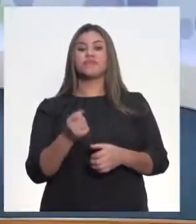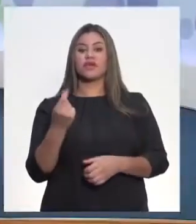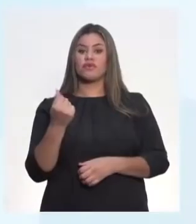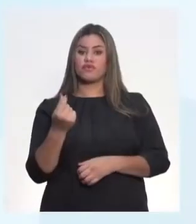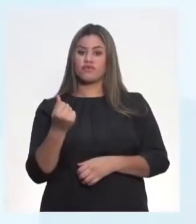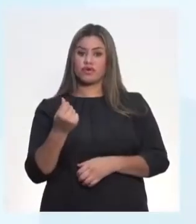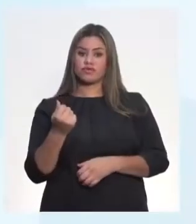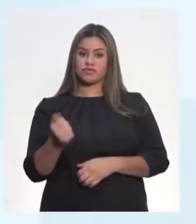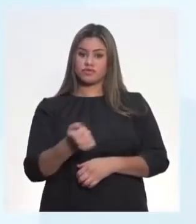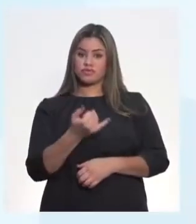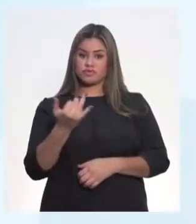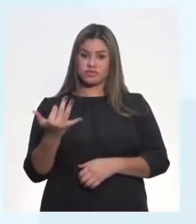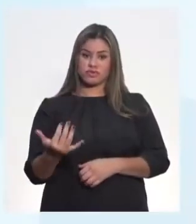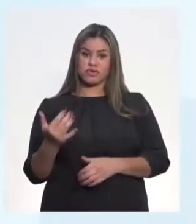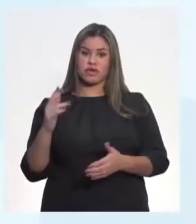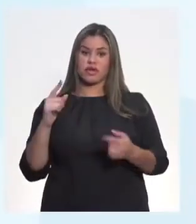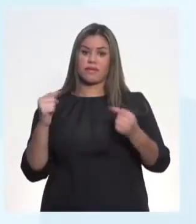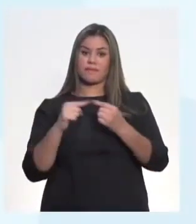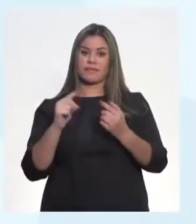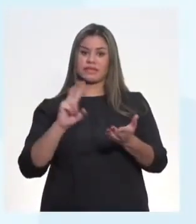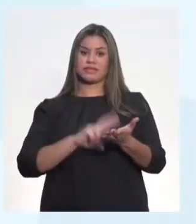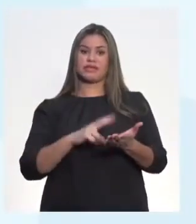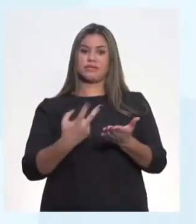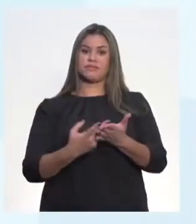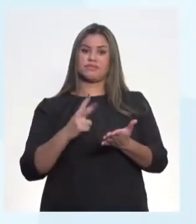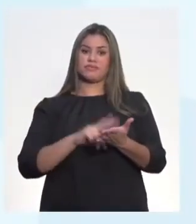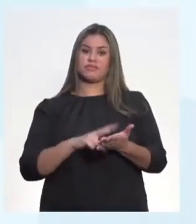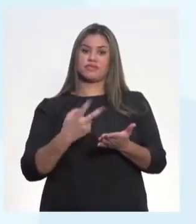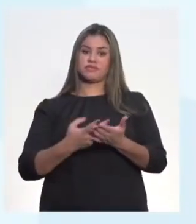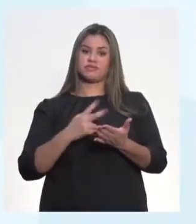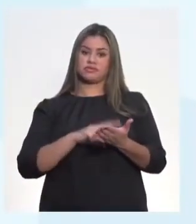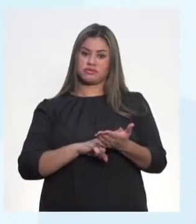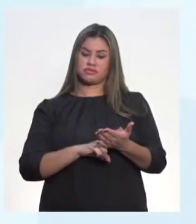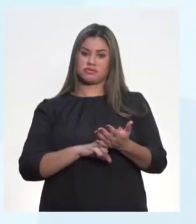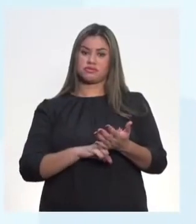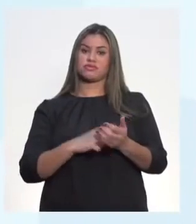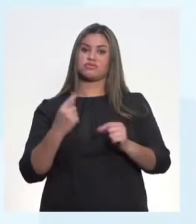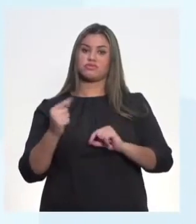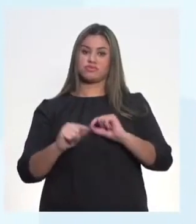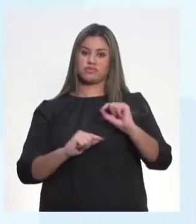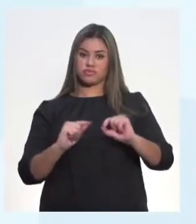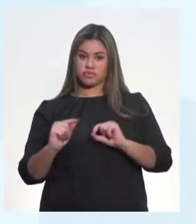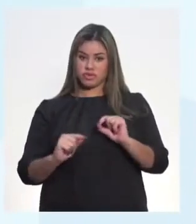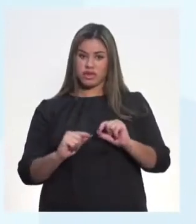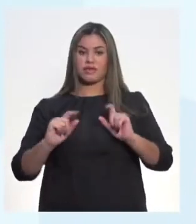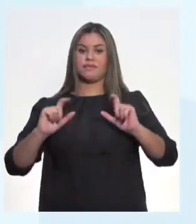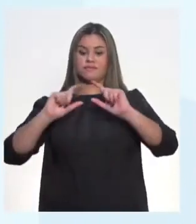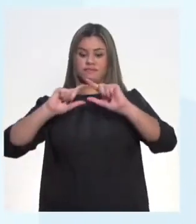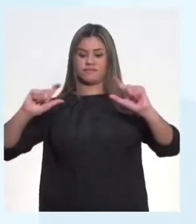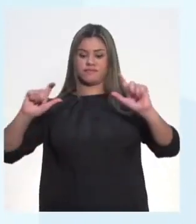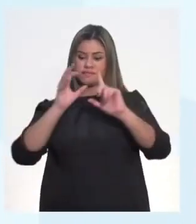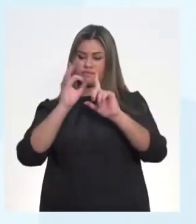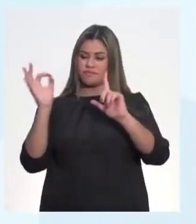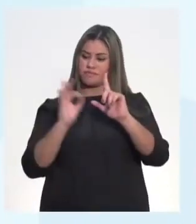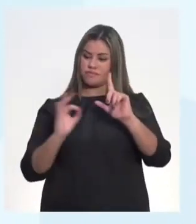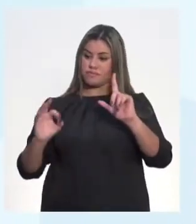ideia da interpretação, né, Jonas, que a gente conversou ontem, a importância da interpretação do problema para